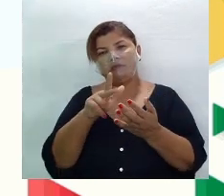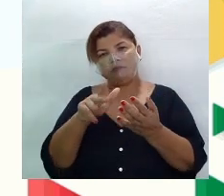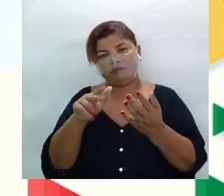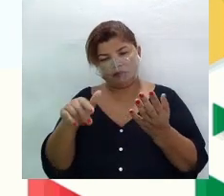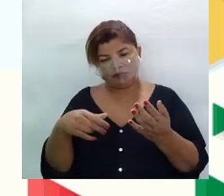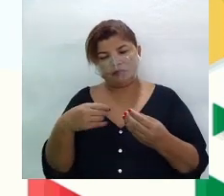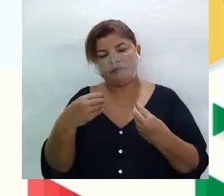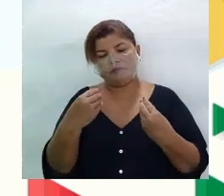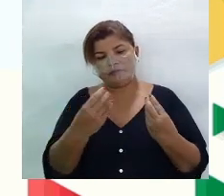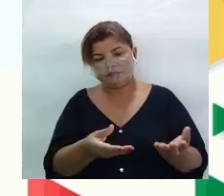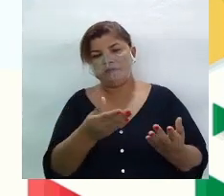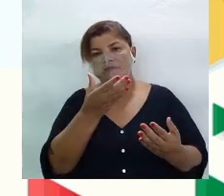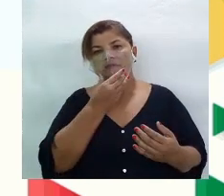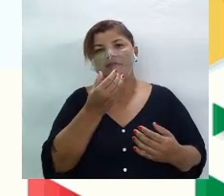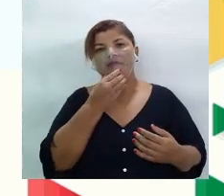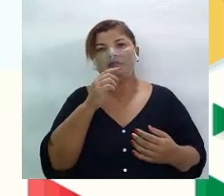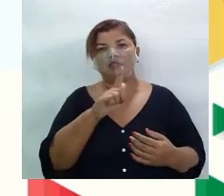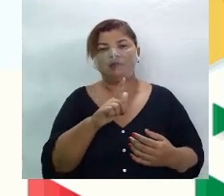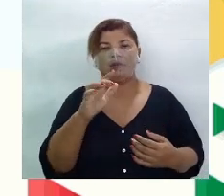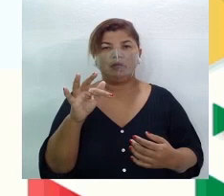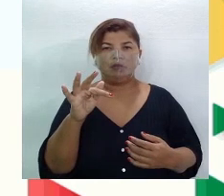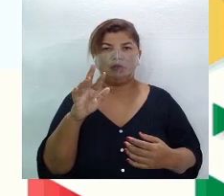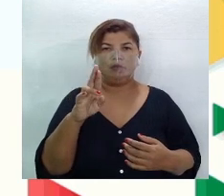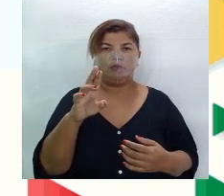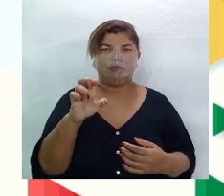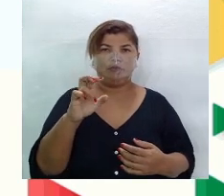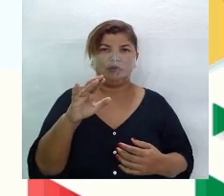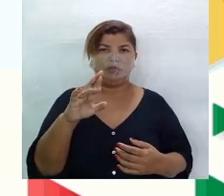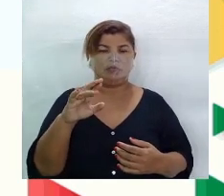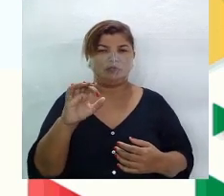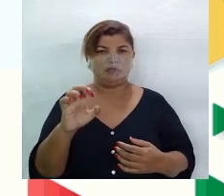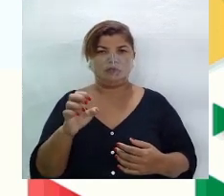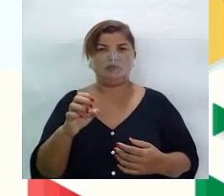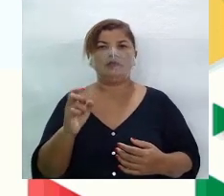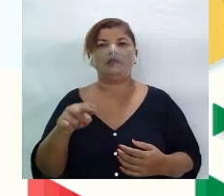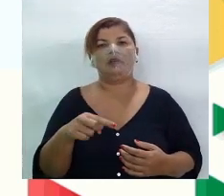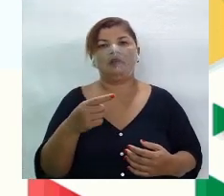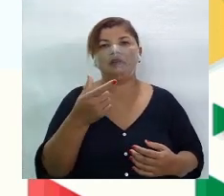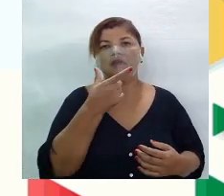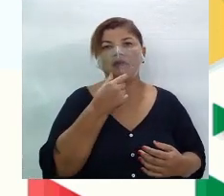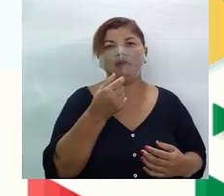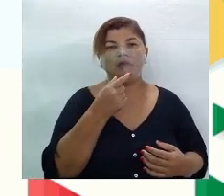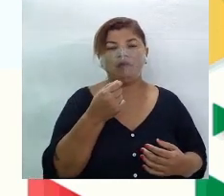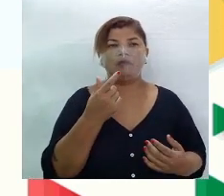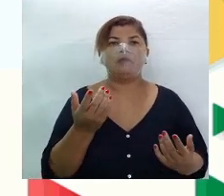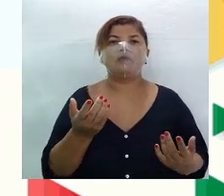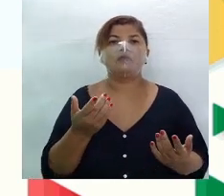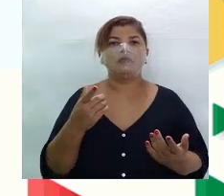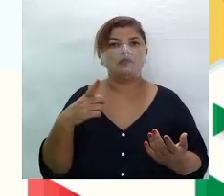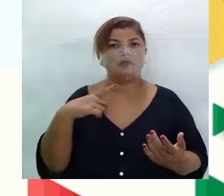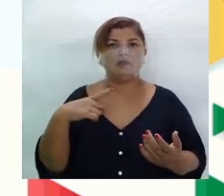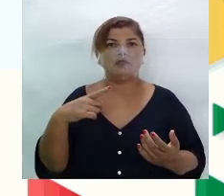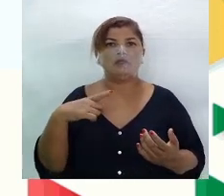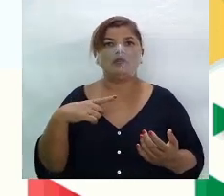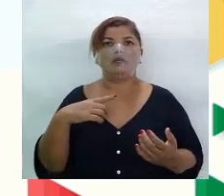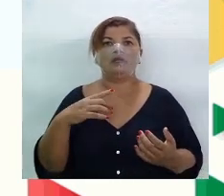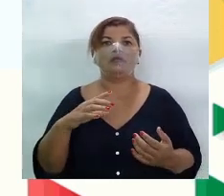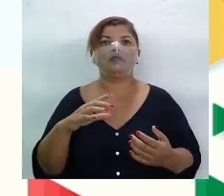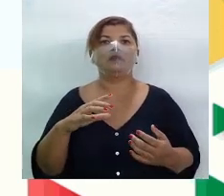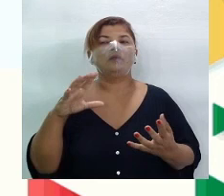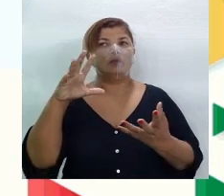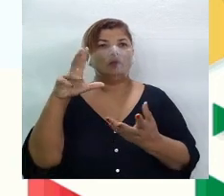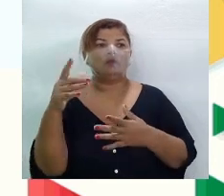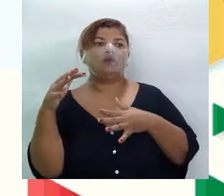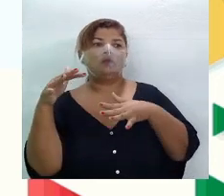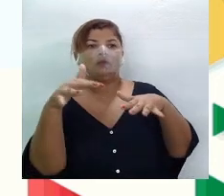São muitos, muitos. Como o senhor falou mesmo, um homem de grande reconhecimento, reconhecido lá fora e